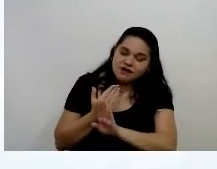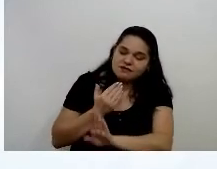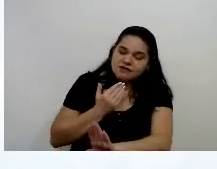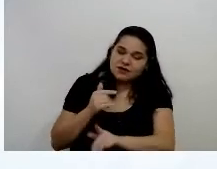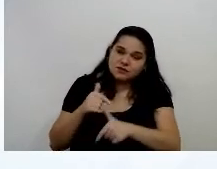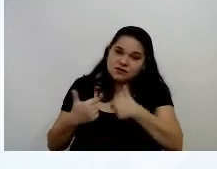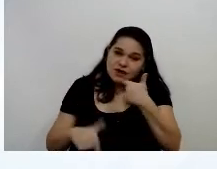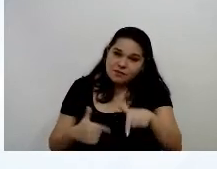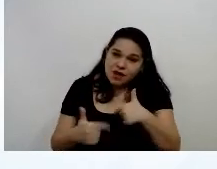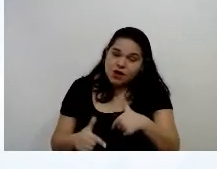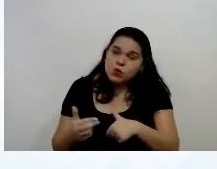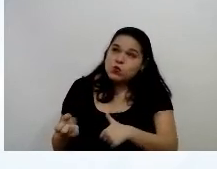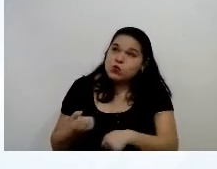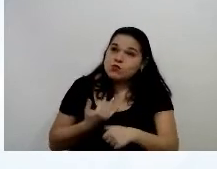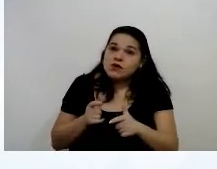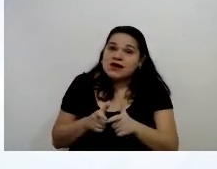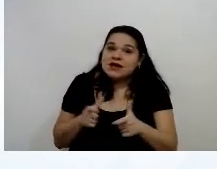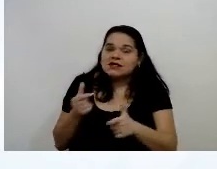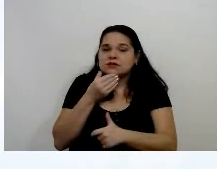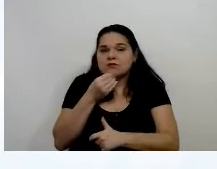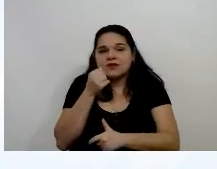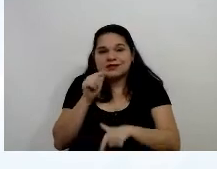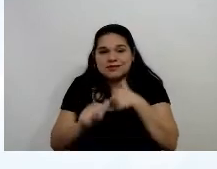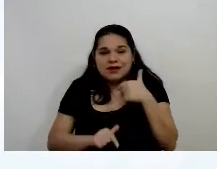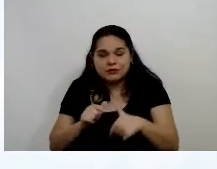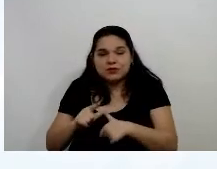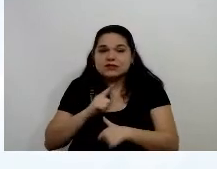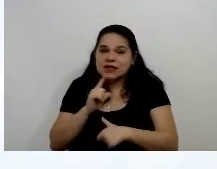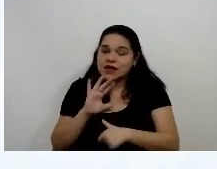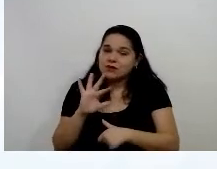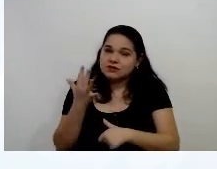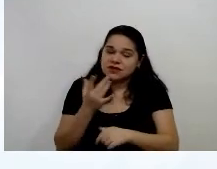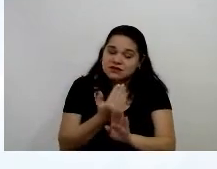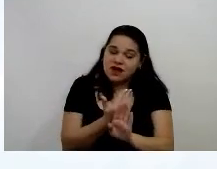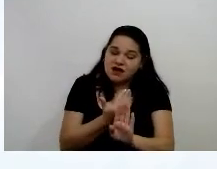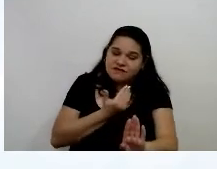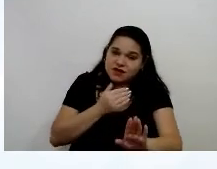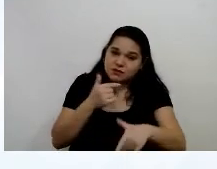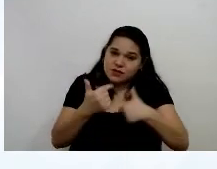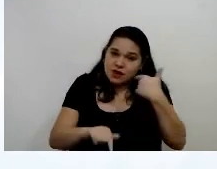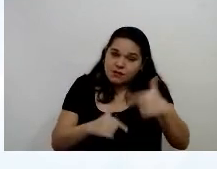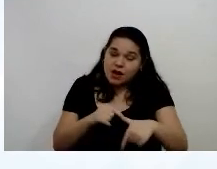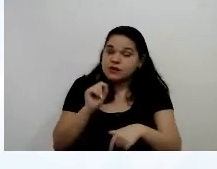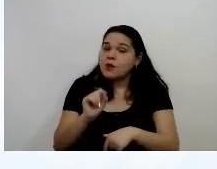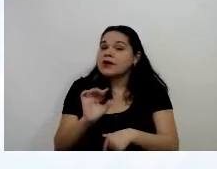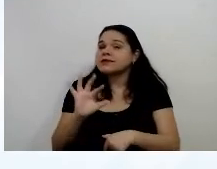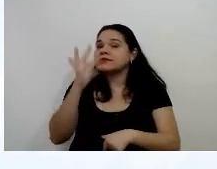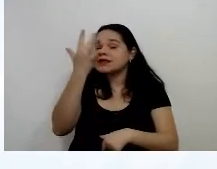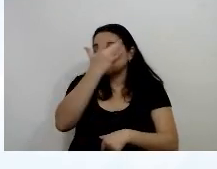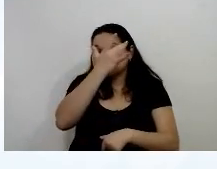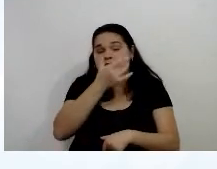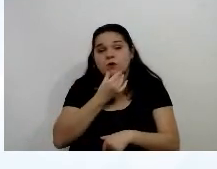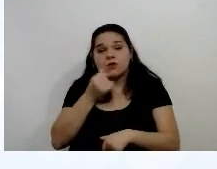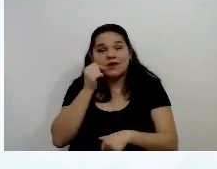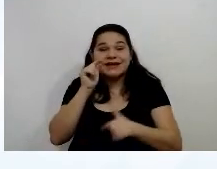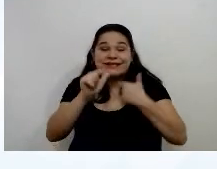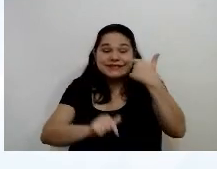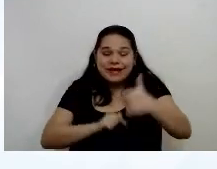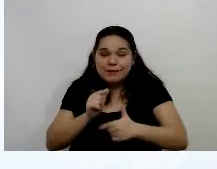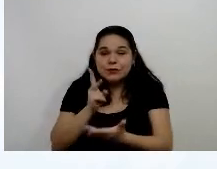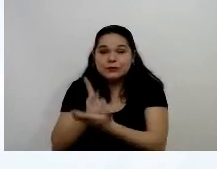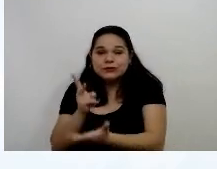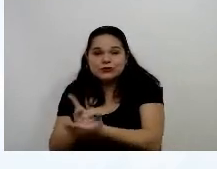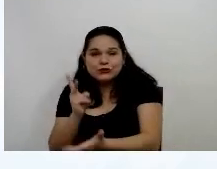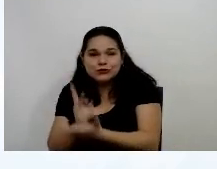há um grande número de trabalhadores se afastando do trabalho, e os trabalhadores que permanecem são trabalhadores